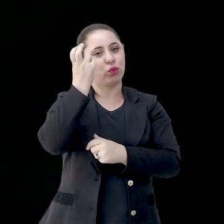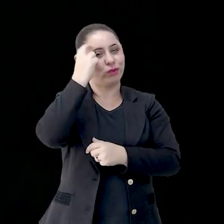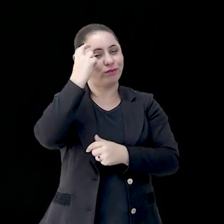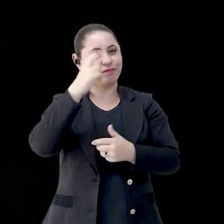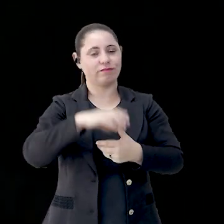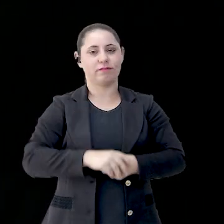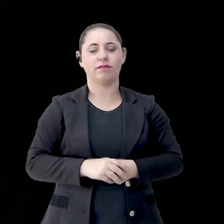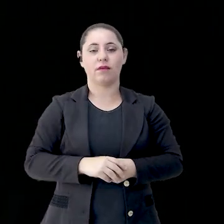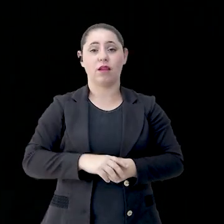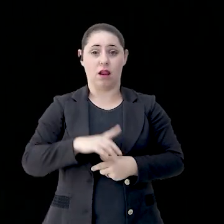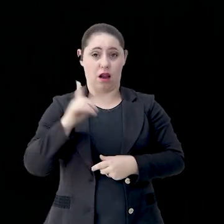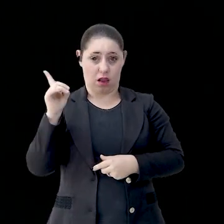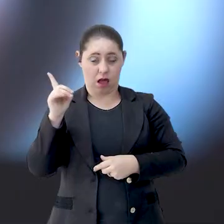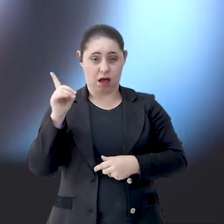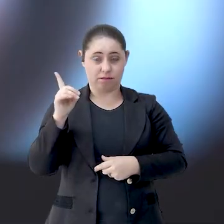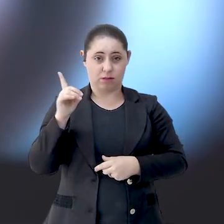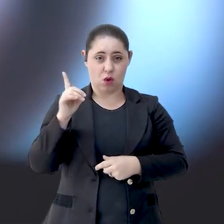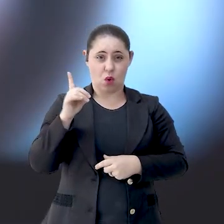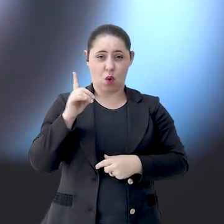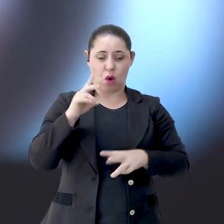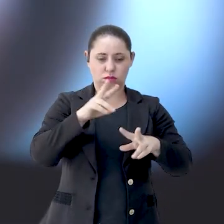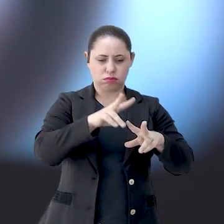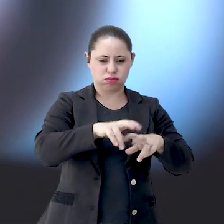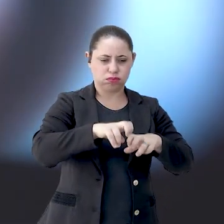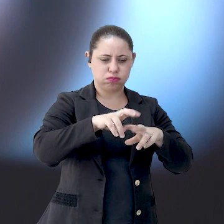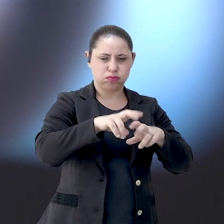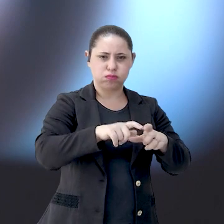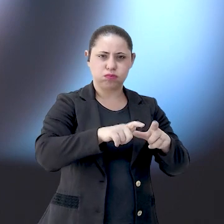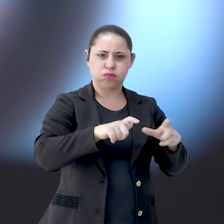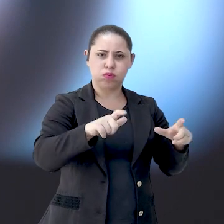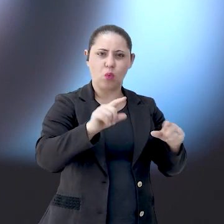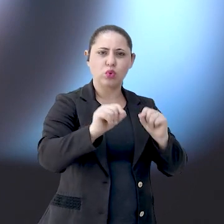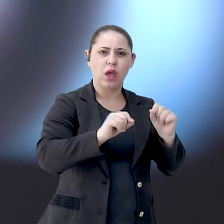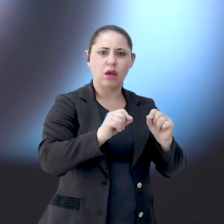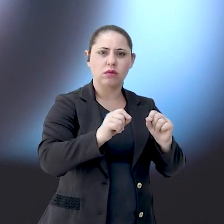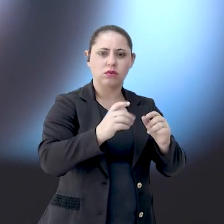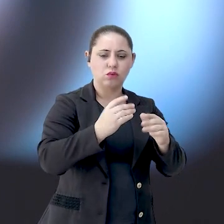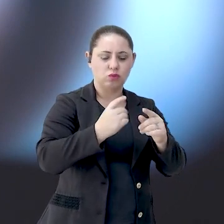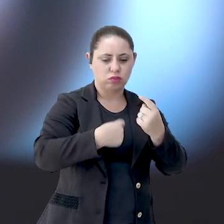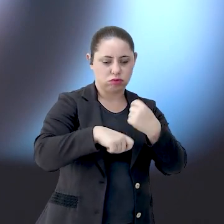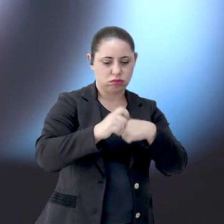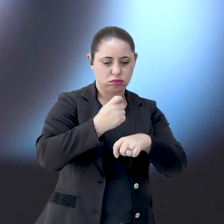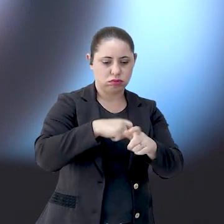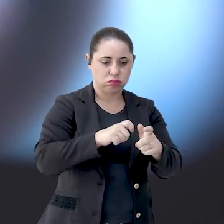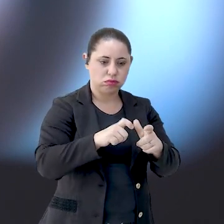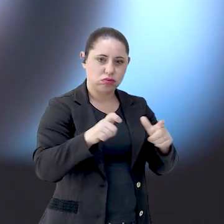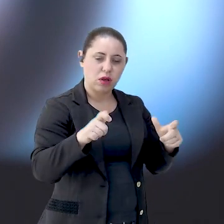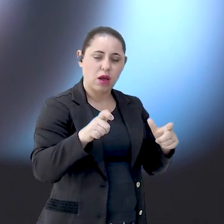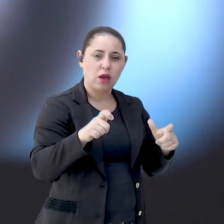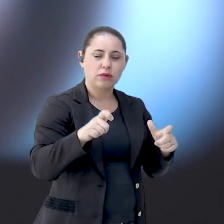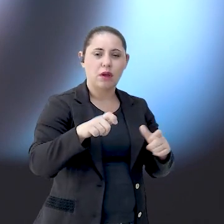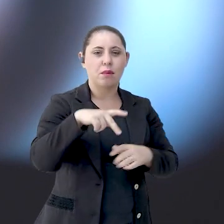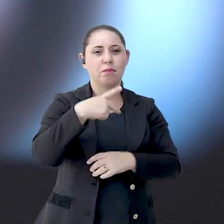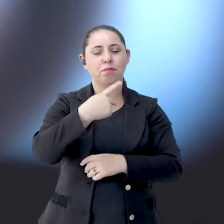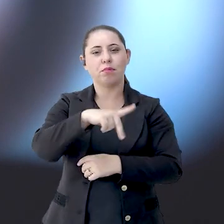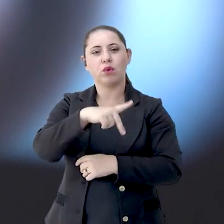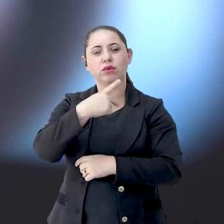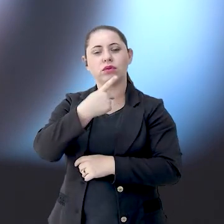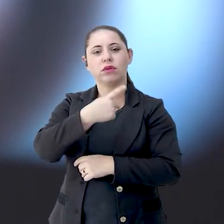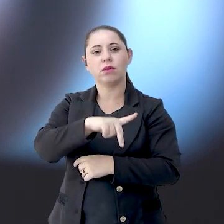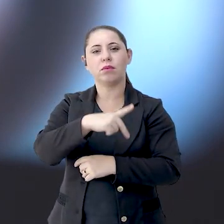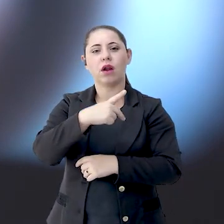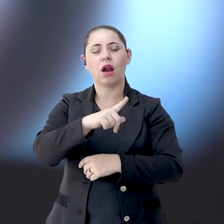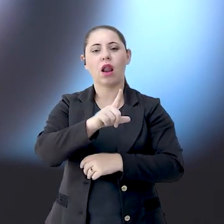grande gerador de renda. Ponta Porã, Aral Moreira, Laguna Carapã destacam-se na produção